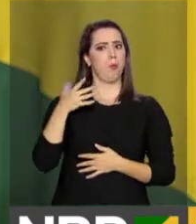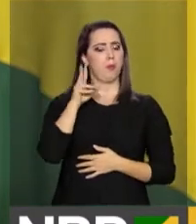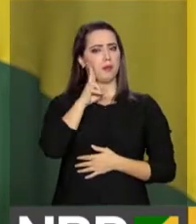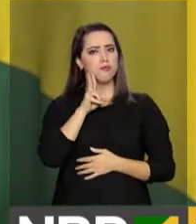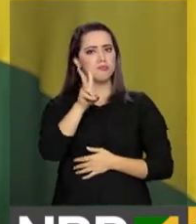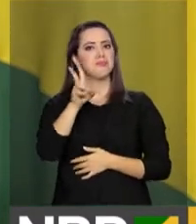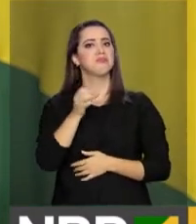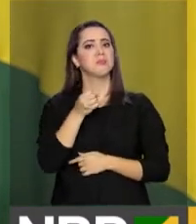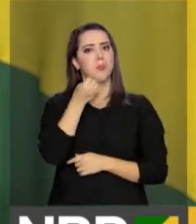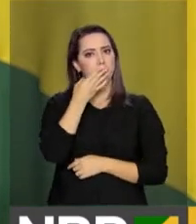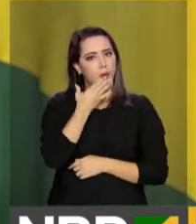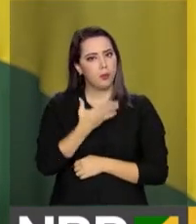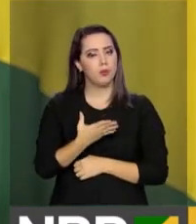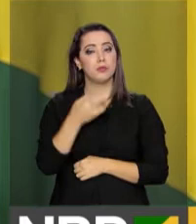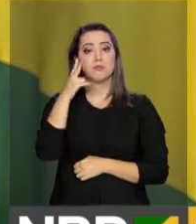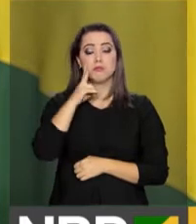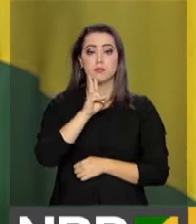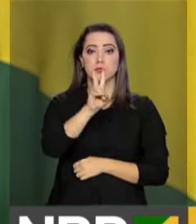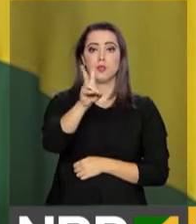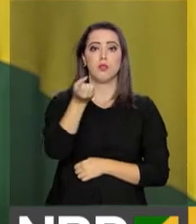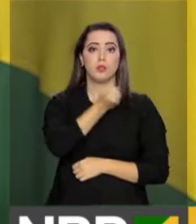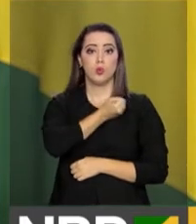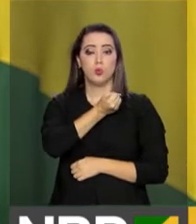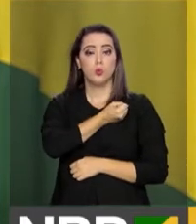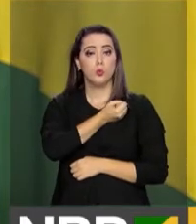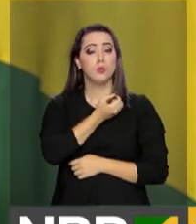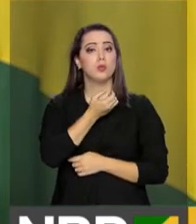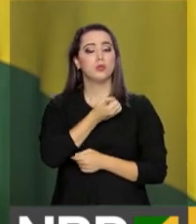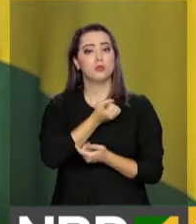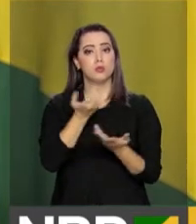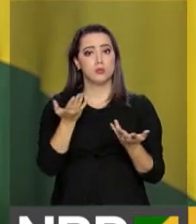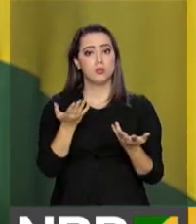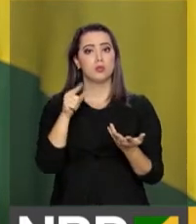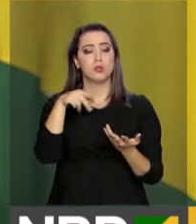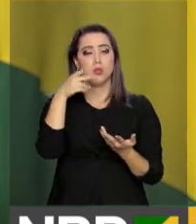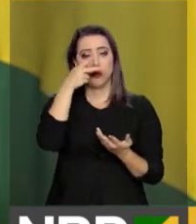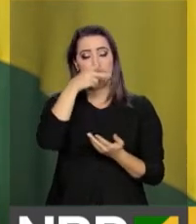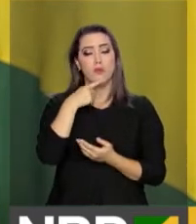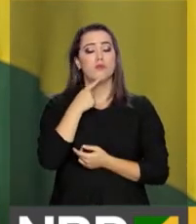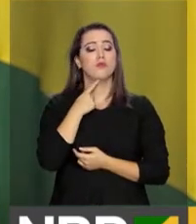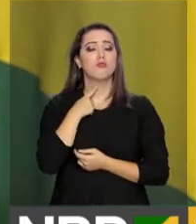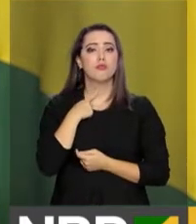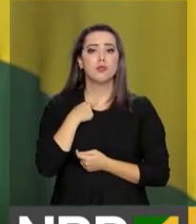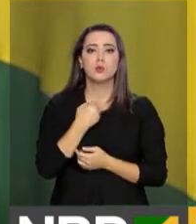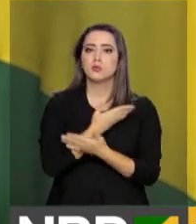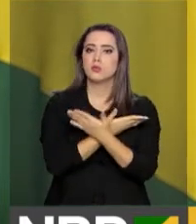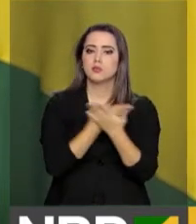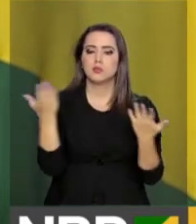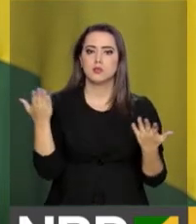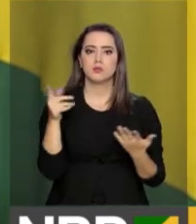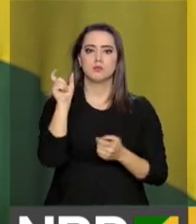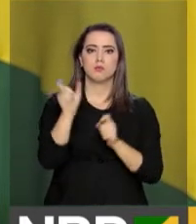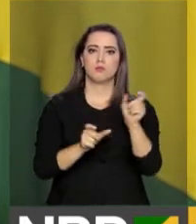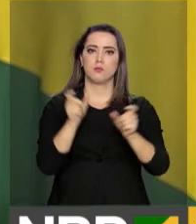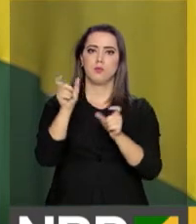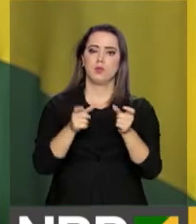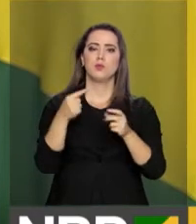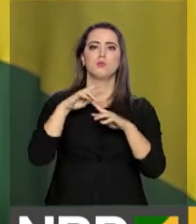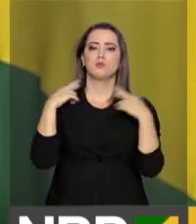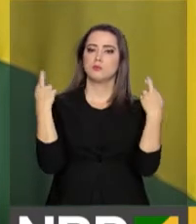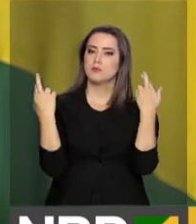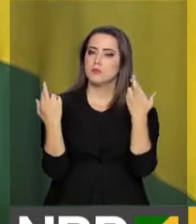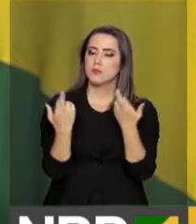positivamente com o interesse extraordinário por essa